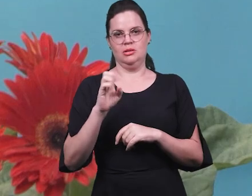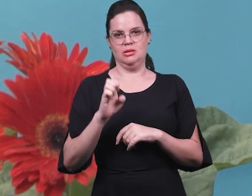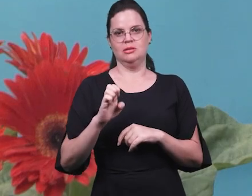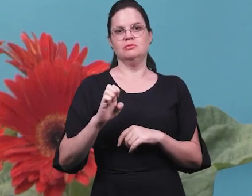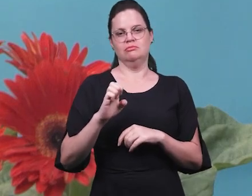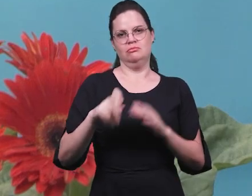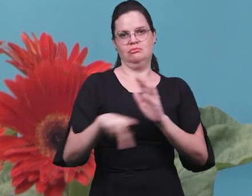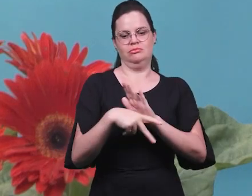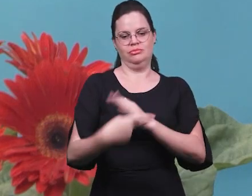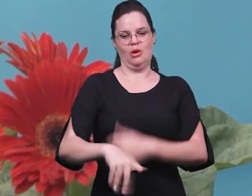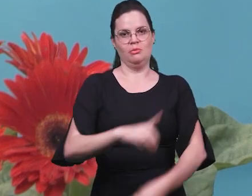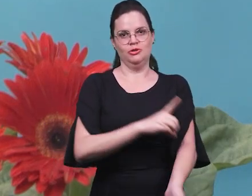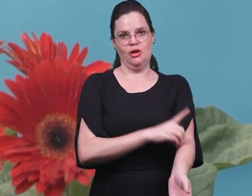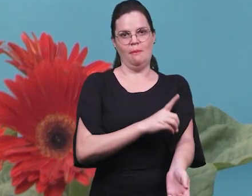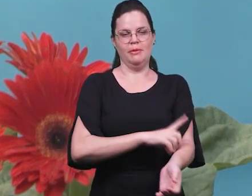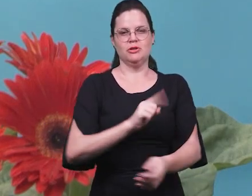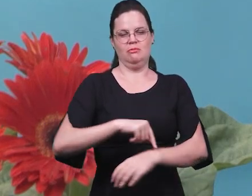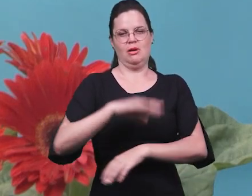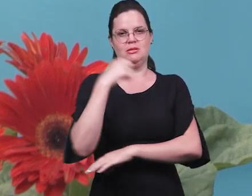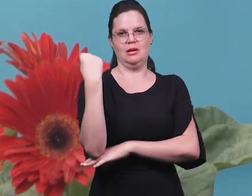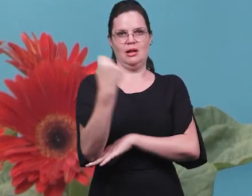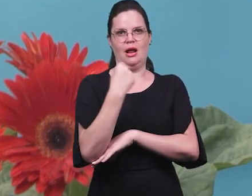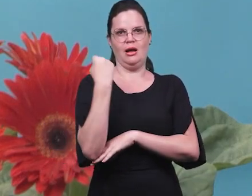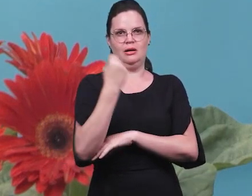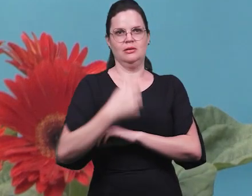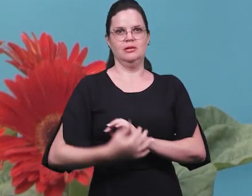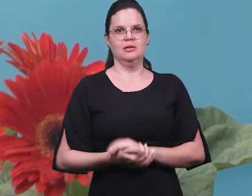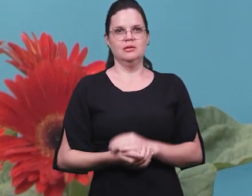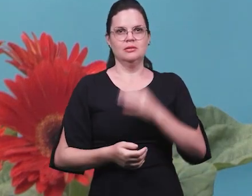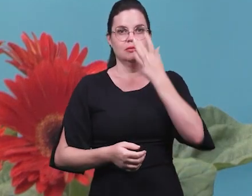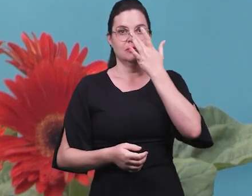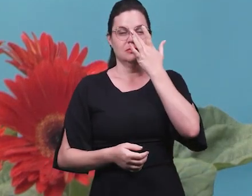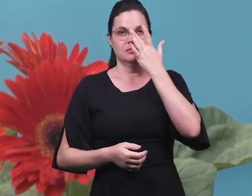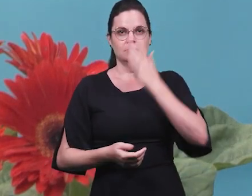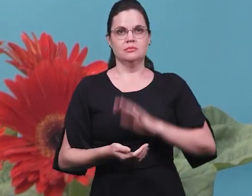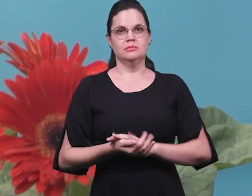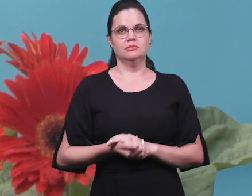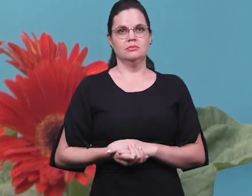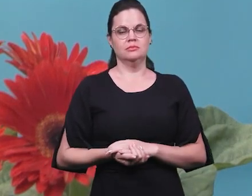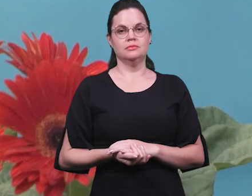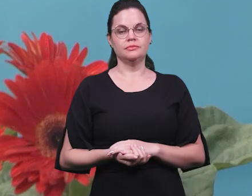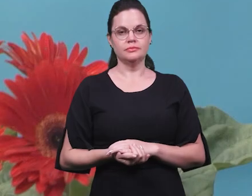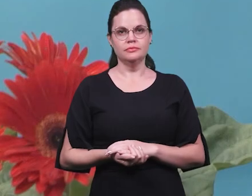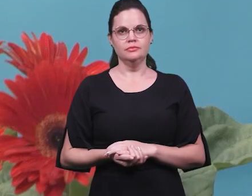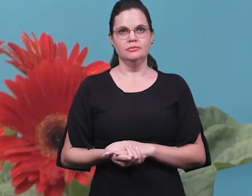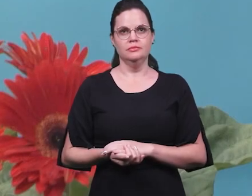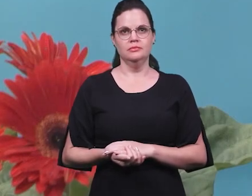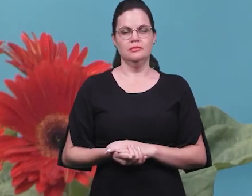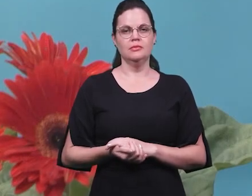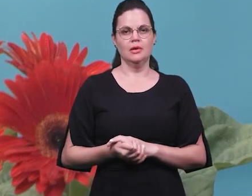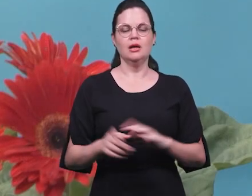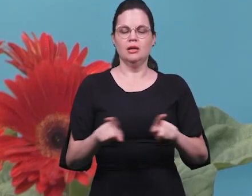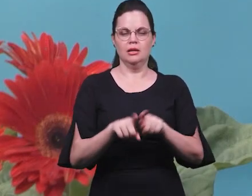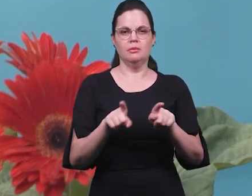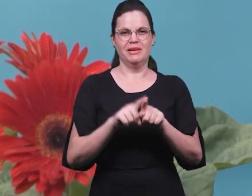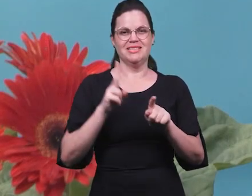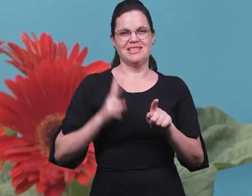tipo 1, muito comum em crianças e muito comum também no momento do diagnóstico,